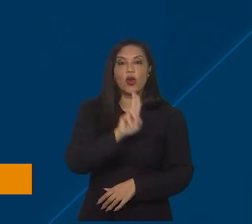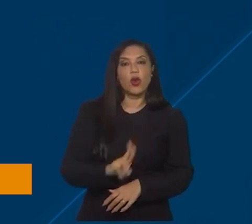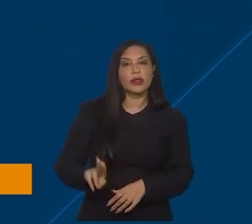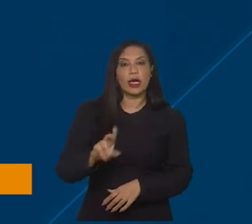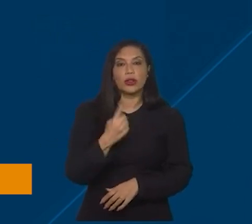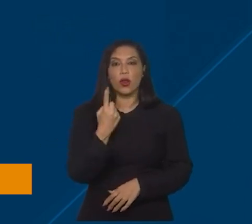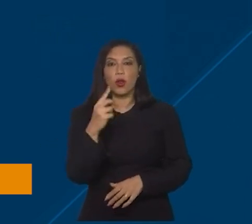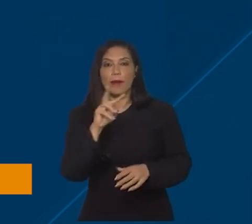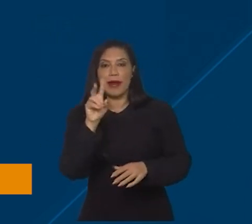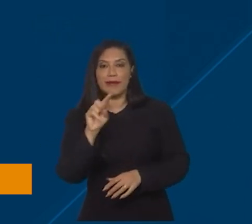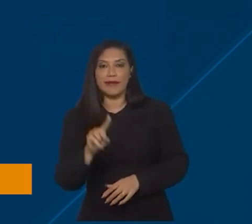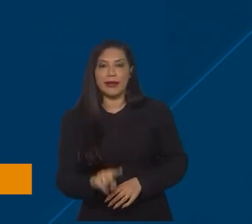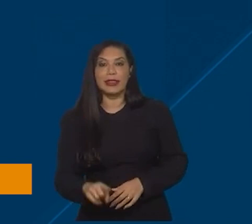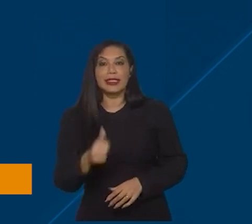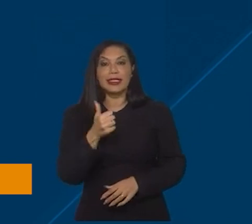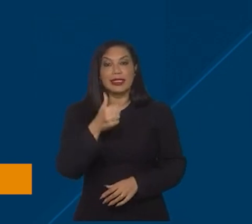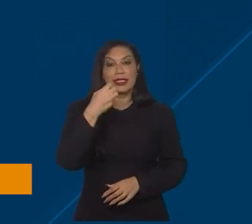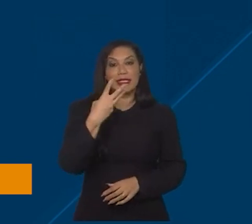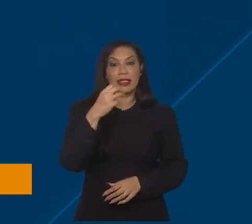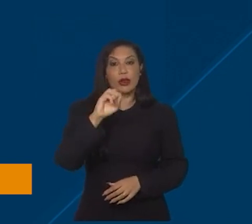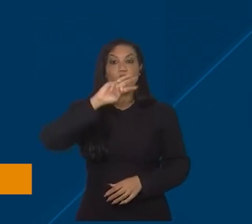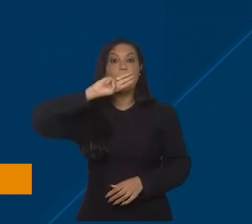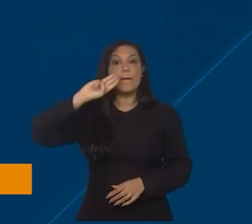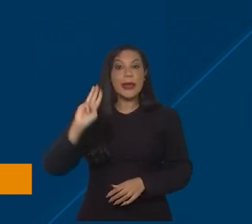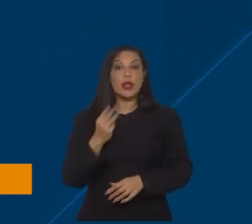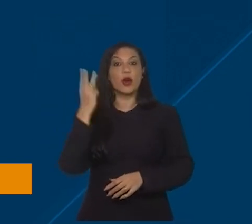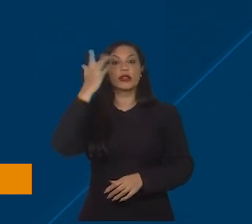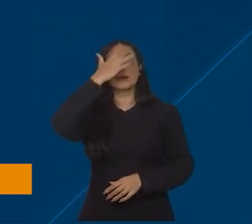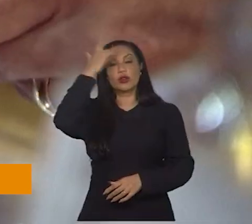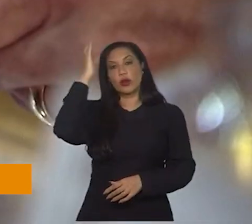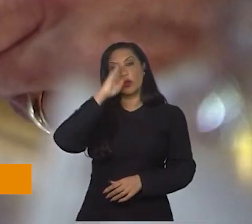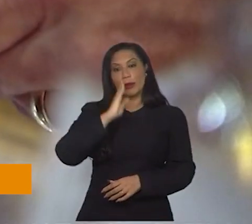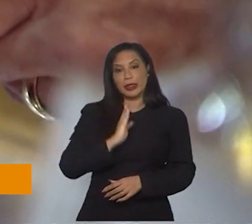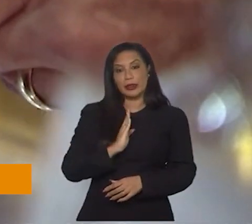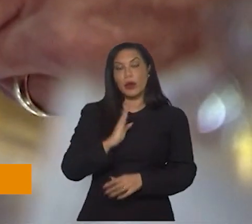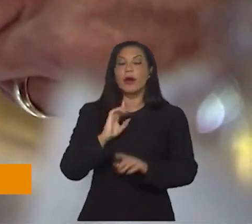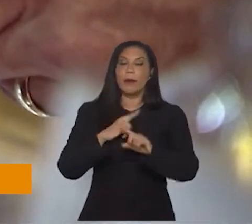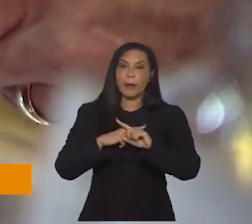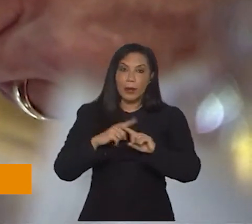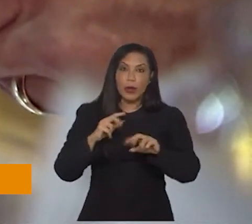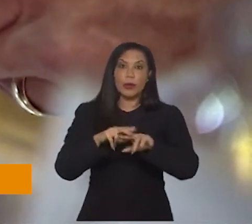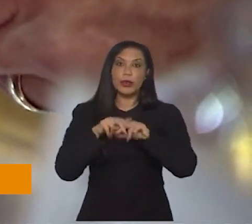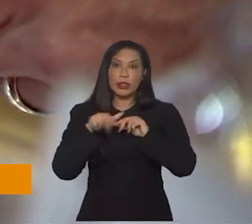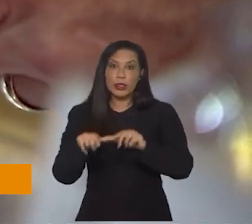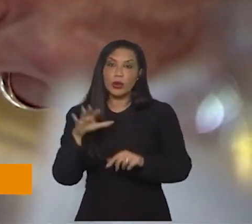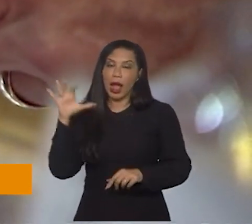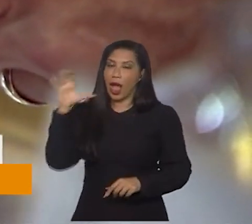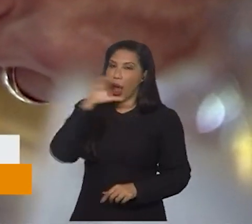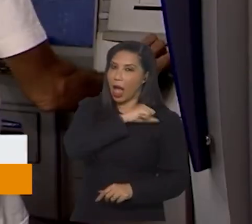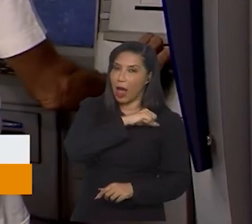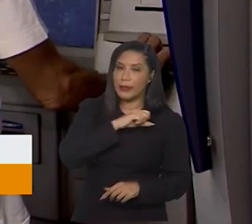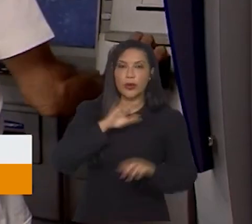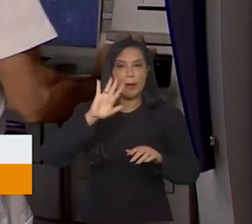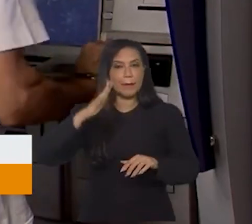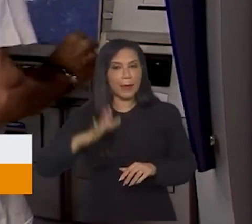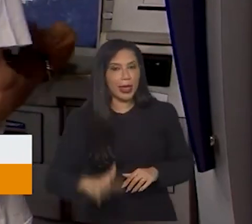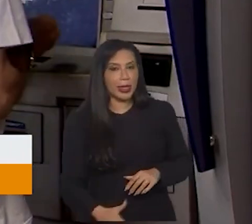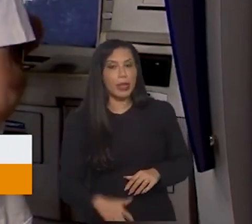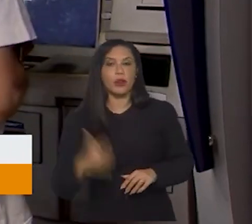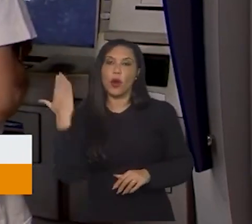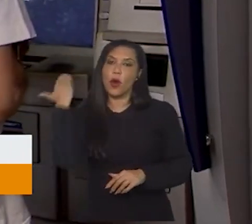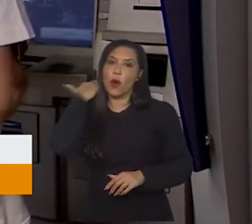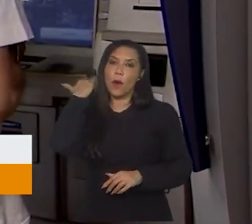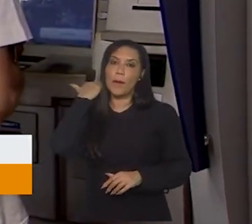menos uma vez por 138 milhões de brasileiros. E justamente por ser mais rápido e mais barato, os